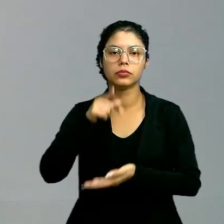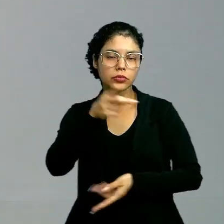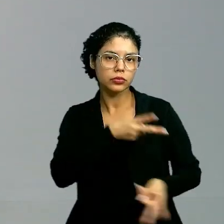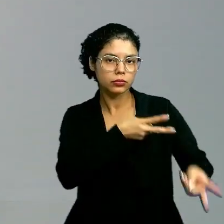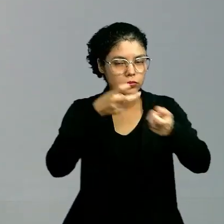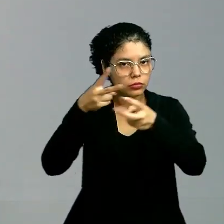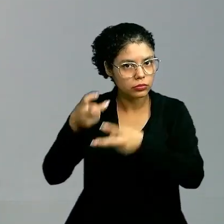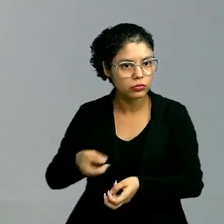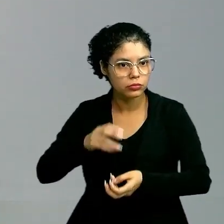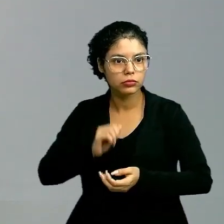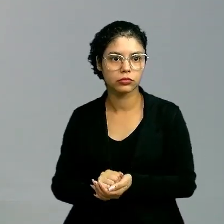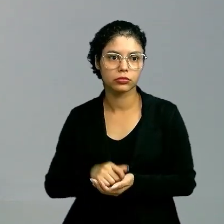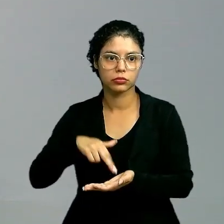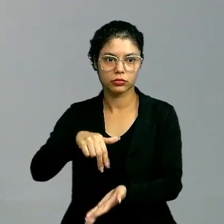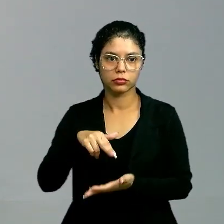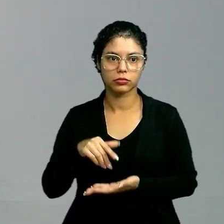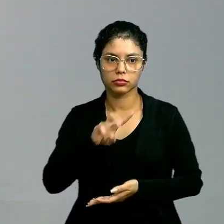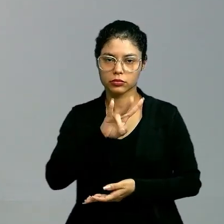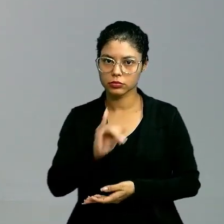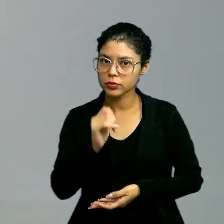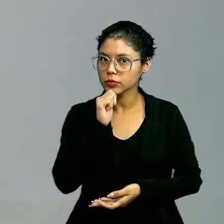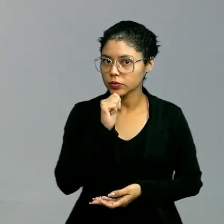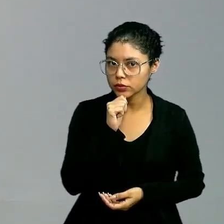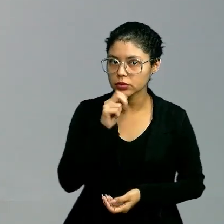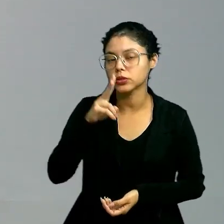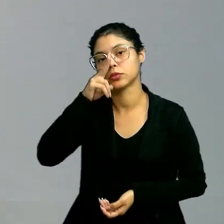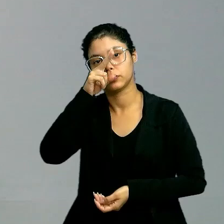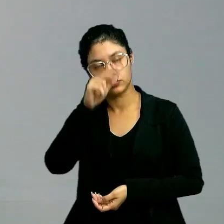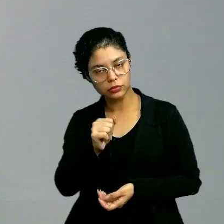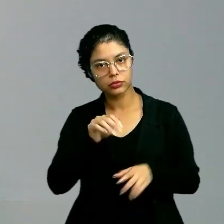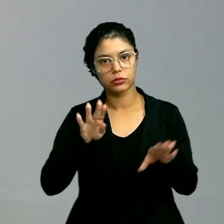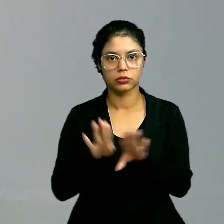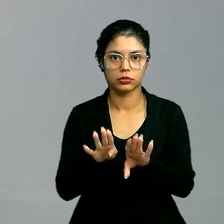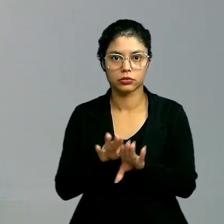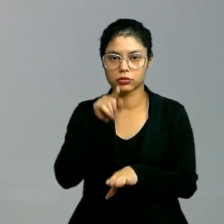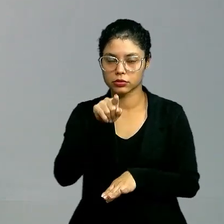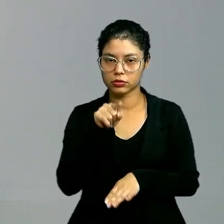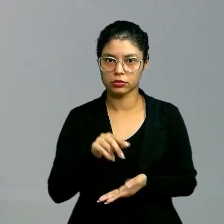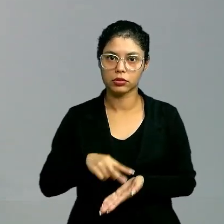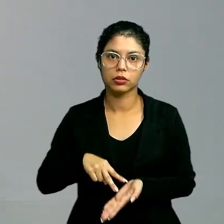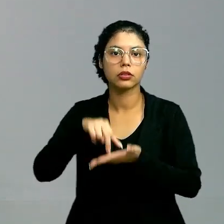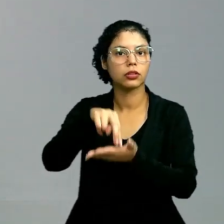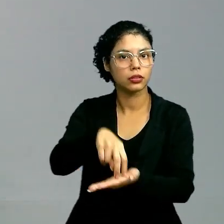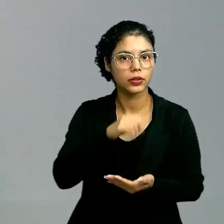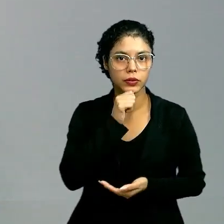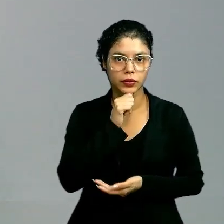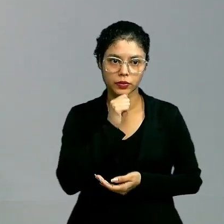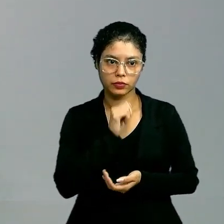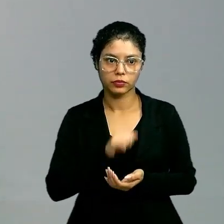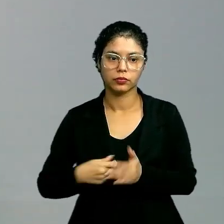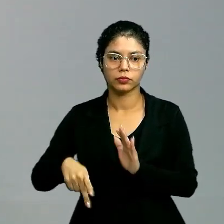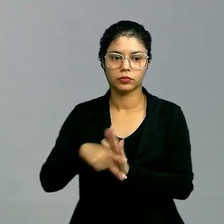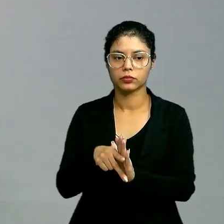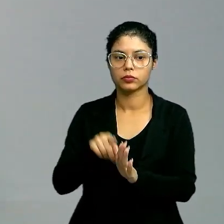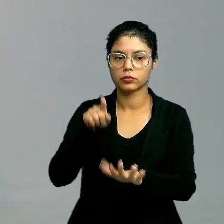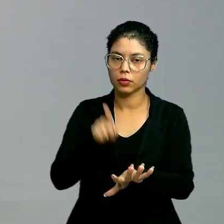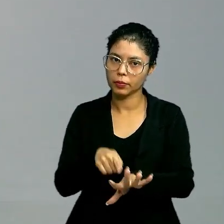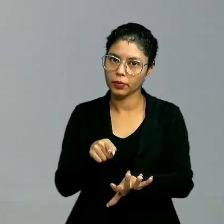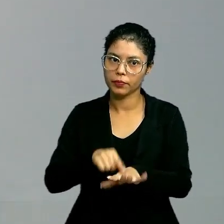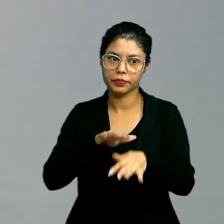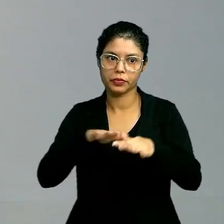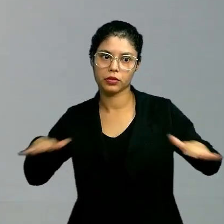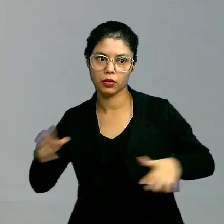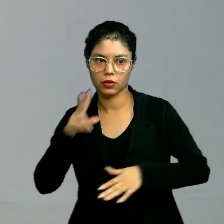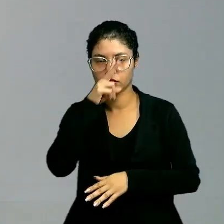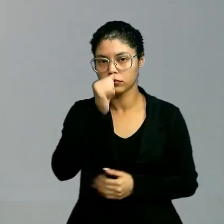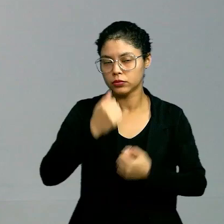vai perceber que, ao andar, você está exercendo uma força que você impulsiona ao colocar o seu pé no chão e ali temos